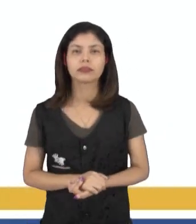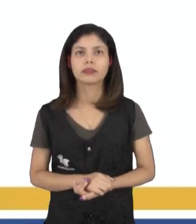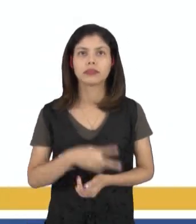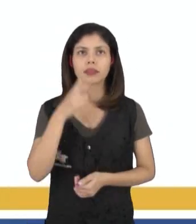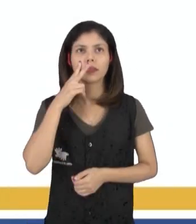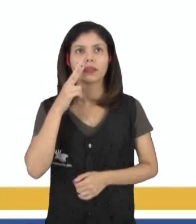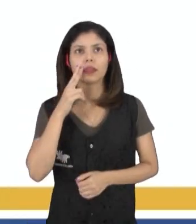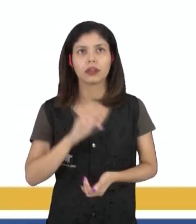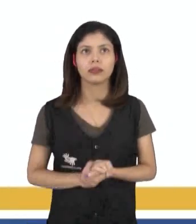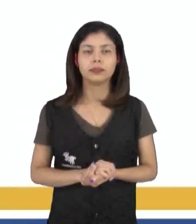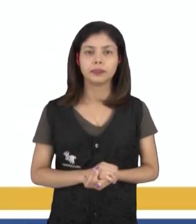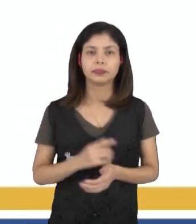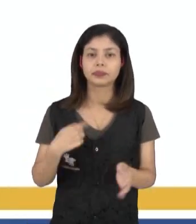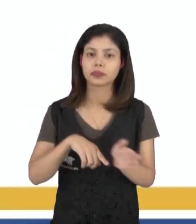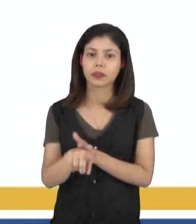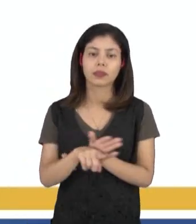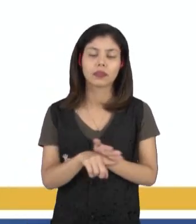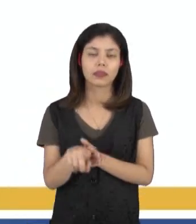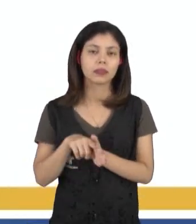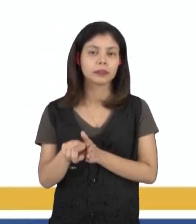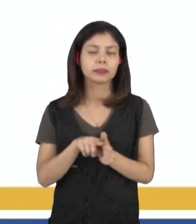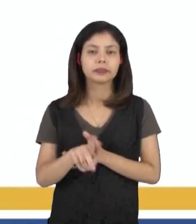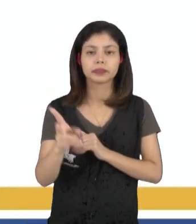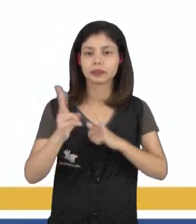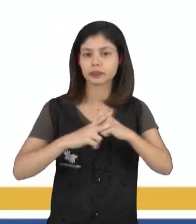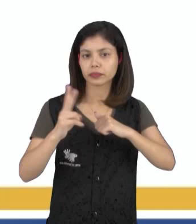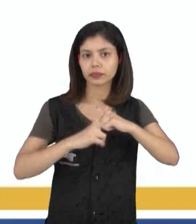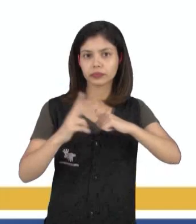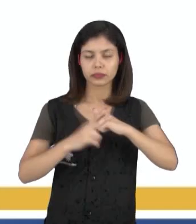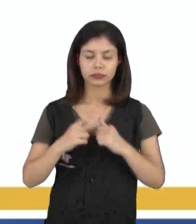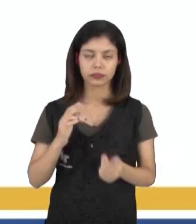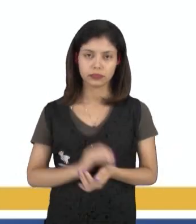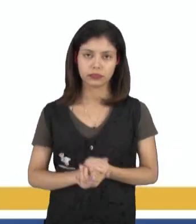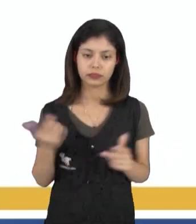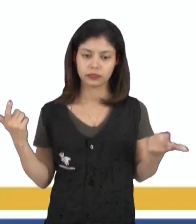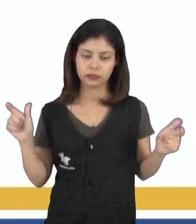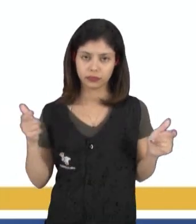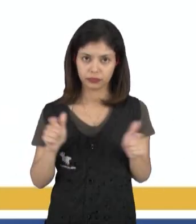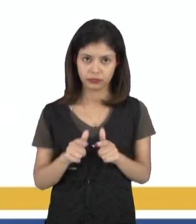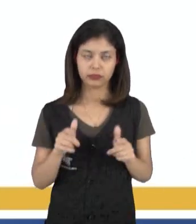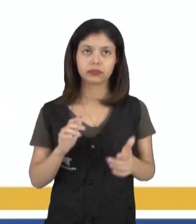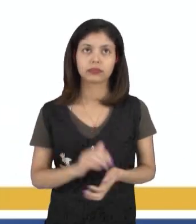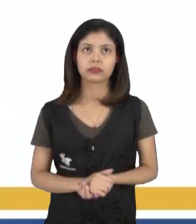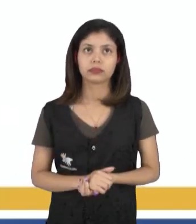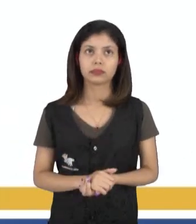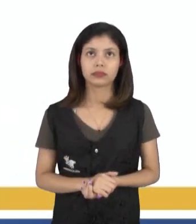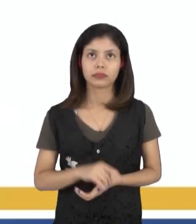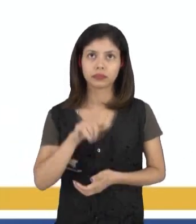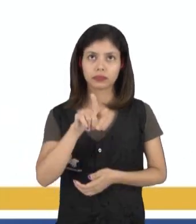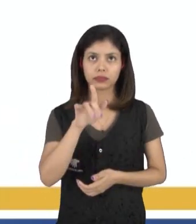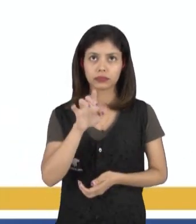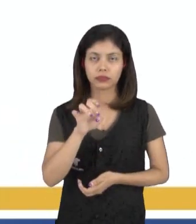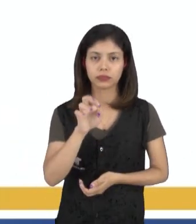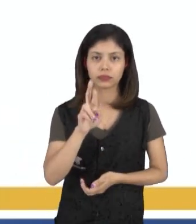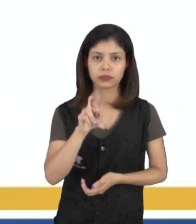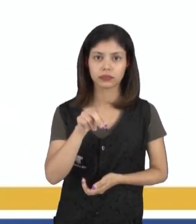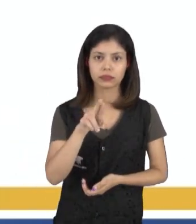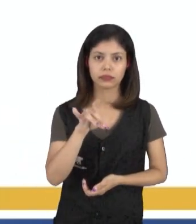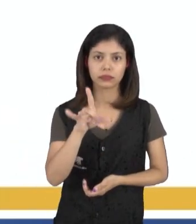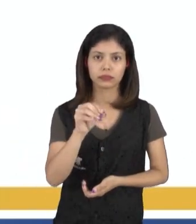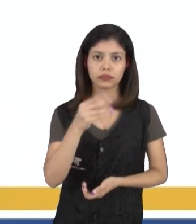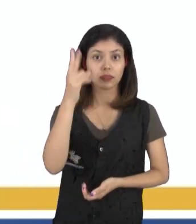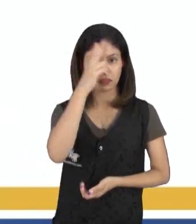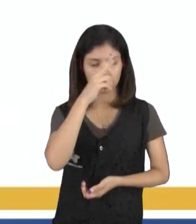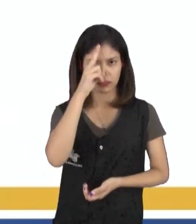verbo, está grifado, está pesquisando, ele está na sua forma reduzida de gerúndio, termina em